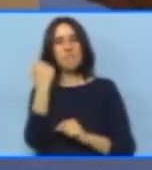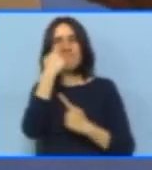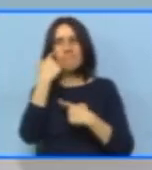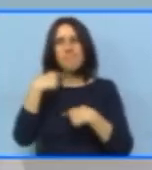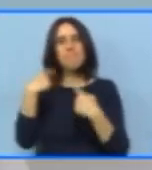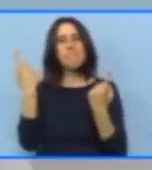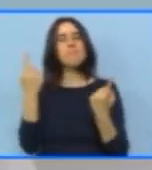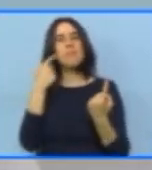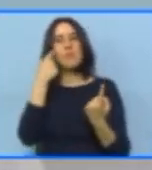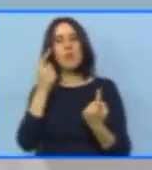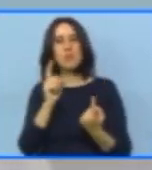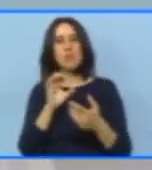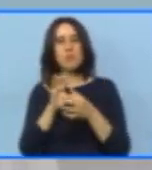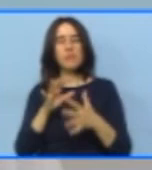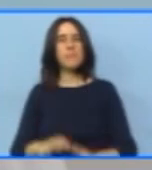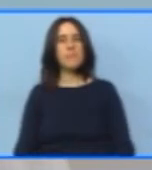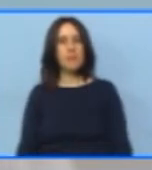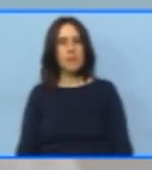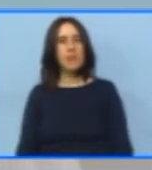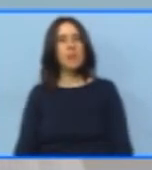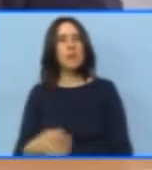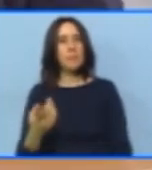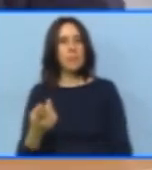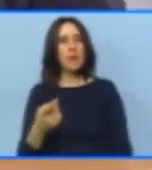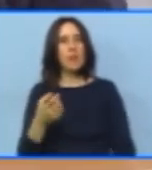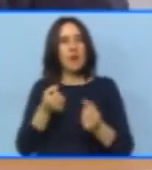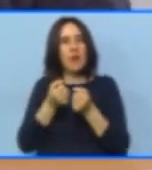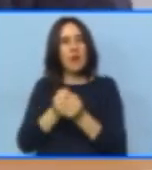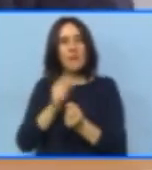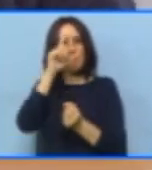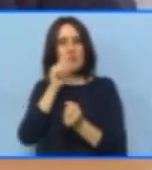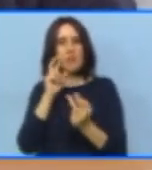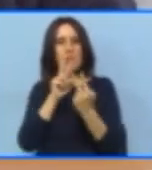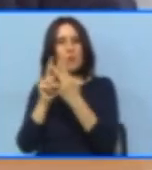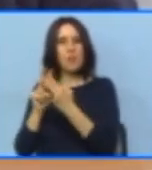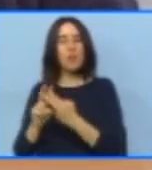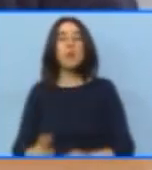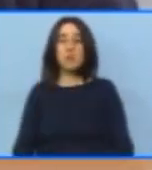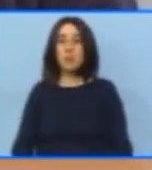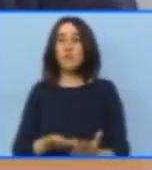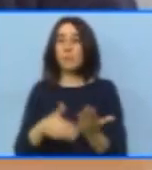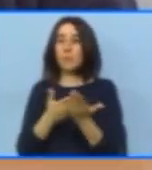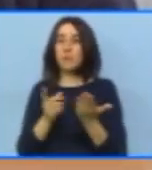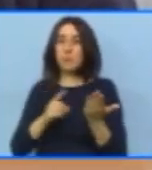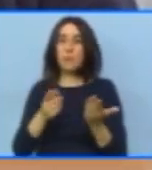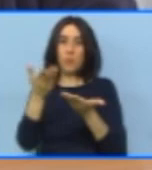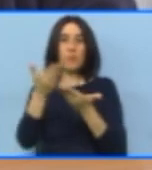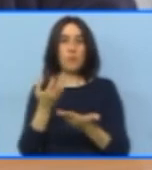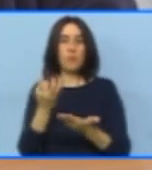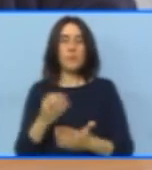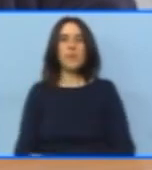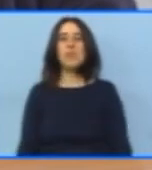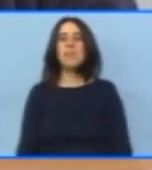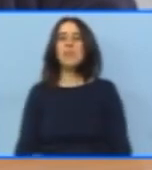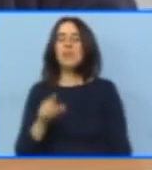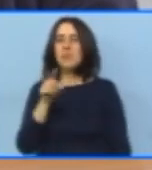suas viagens. Poderia cá sublinhar algum encontro com alguma das periferias? Exatamente. Houve várias propostas e convites nesse sentido. Isso é que